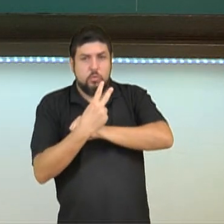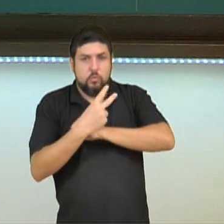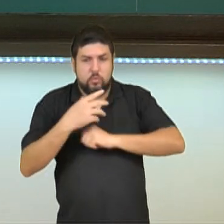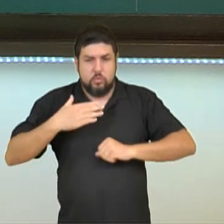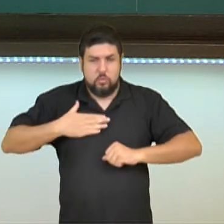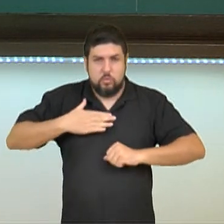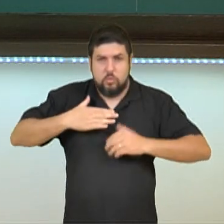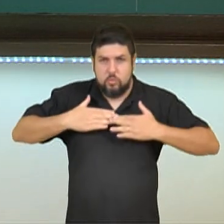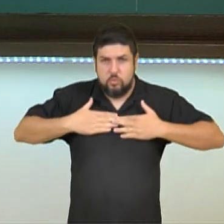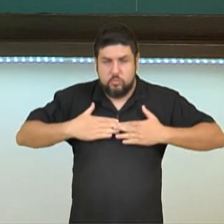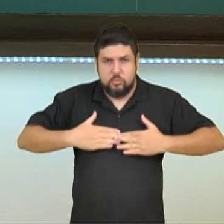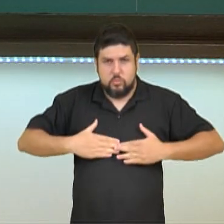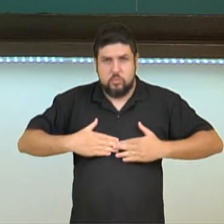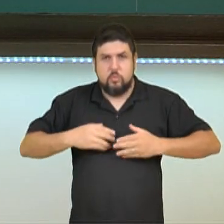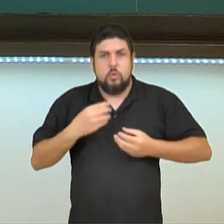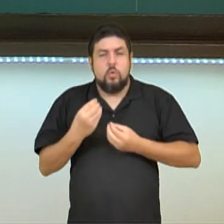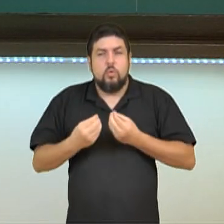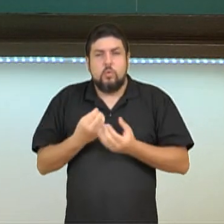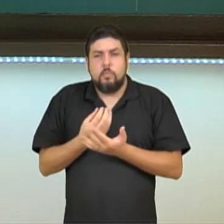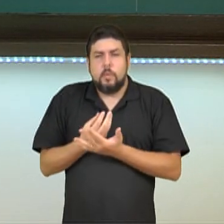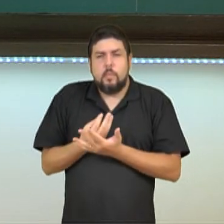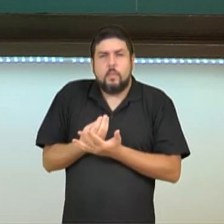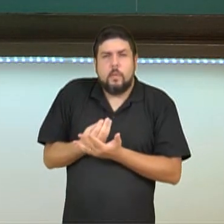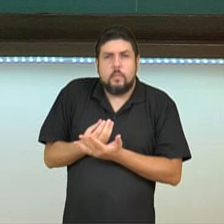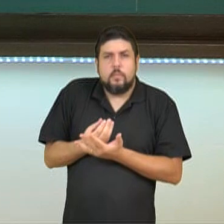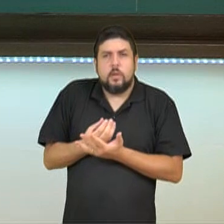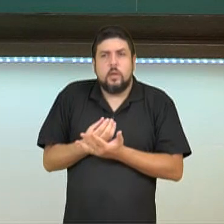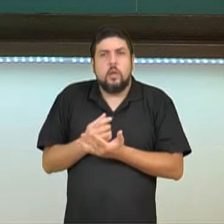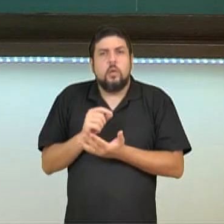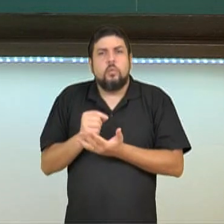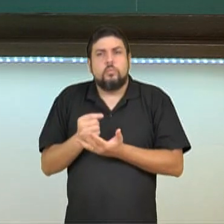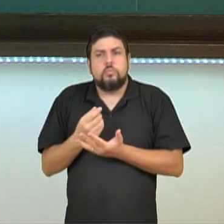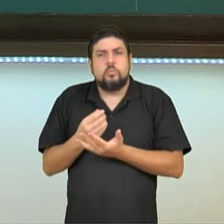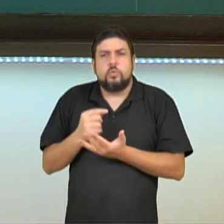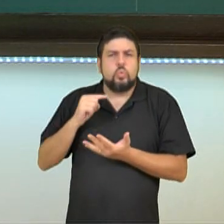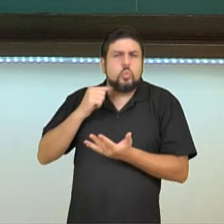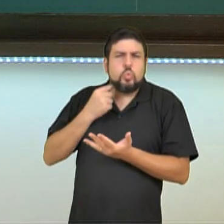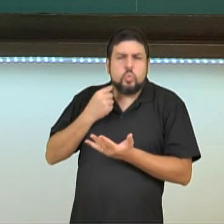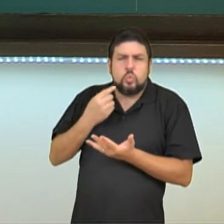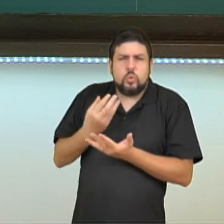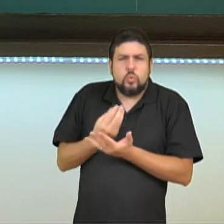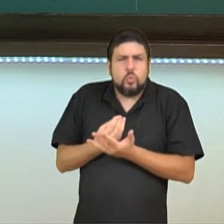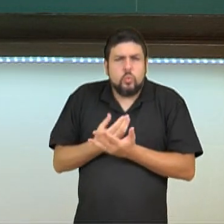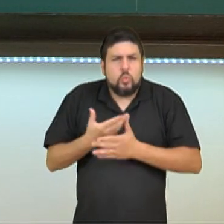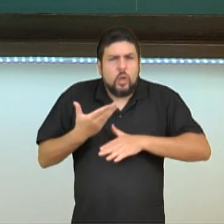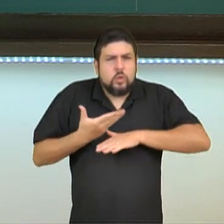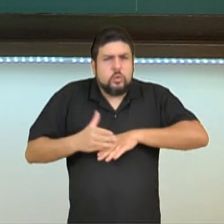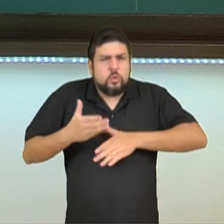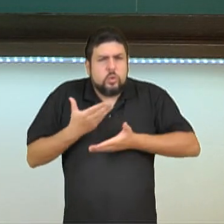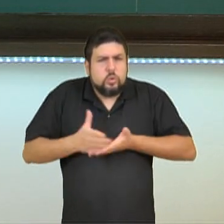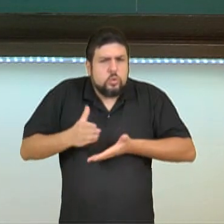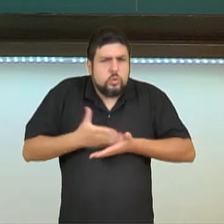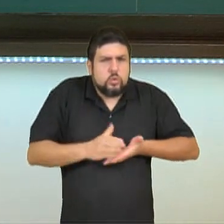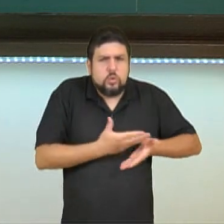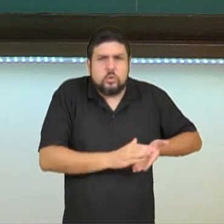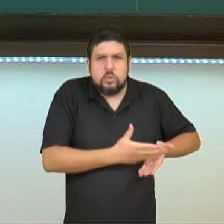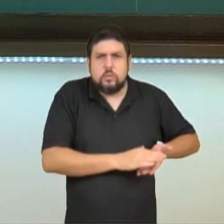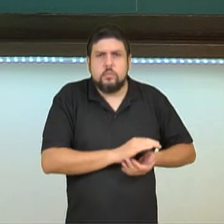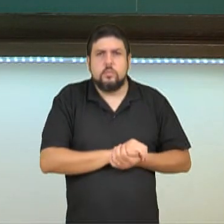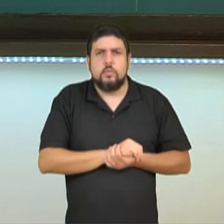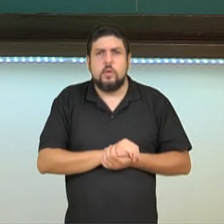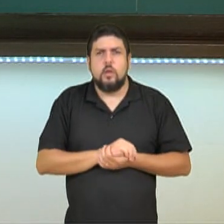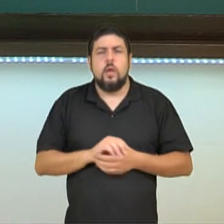dessa filtração, dessa eliminação de toxinas que ele faz. Ele é formado, então, pela